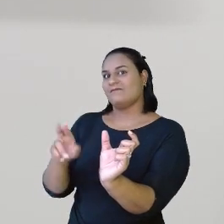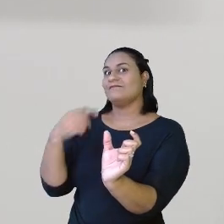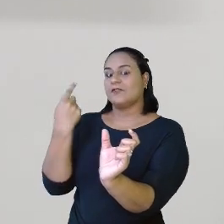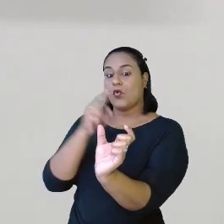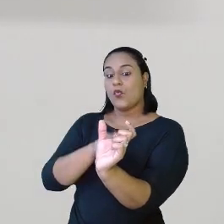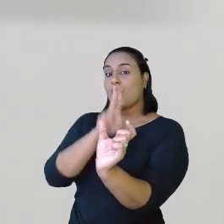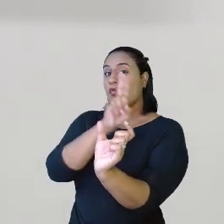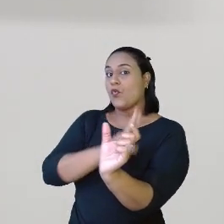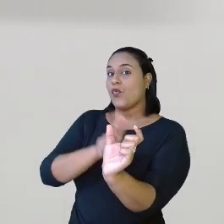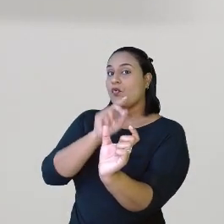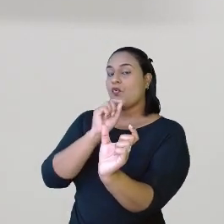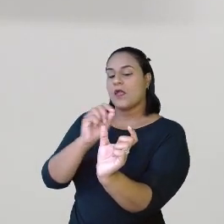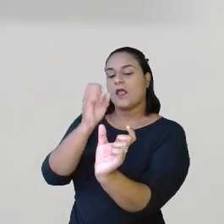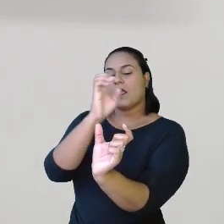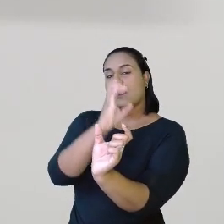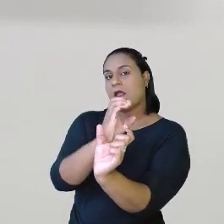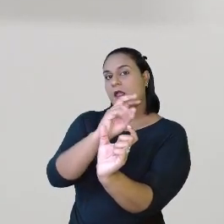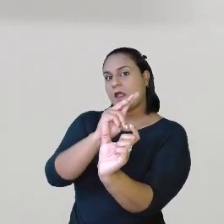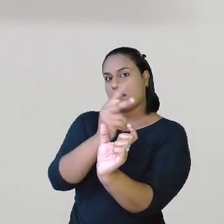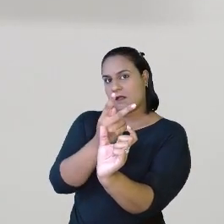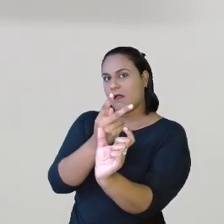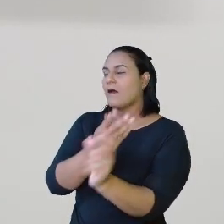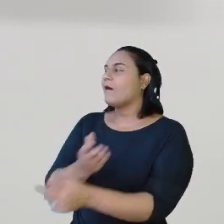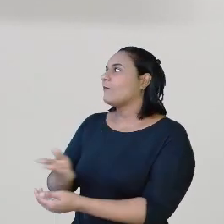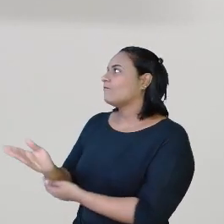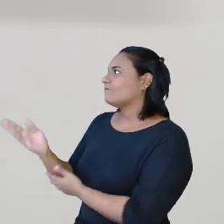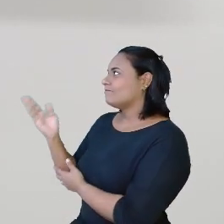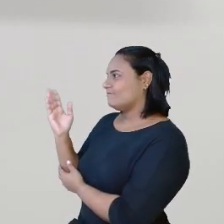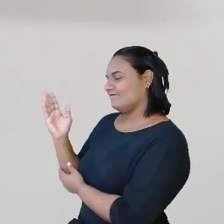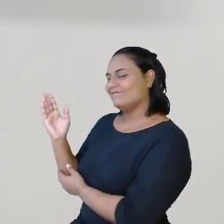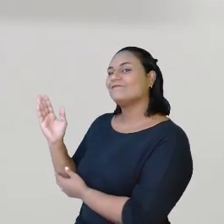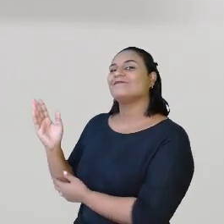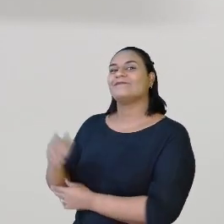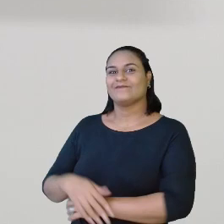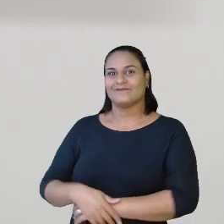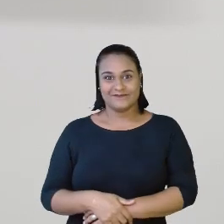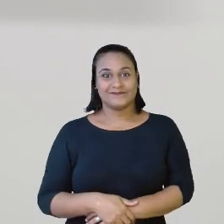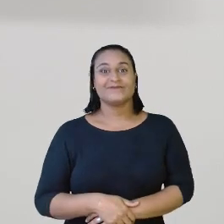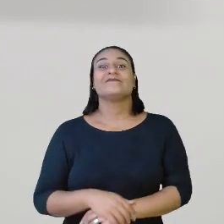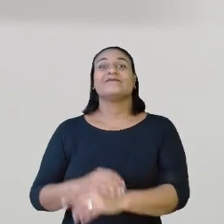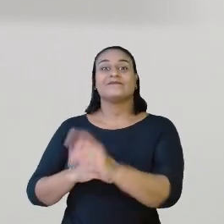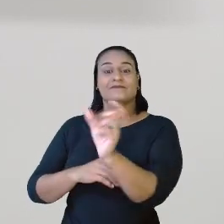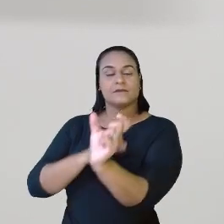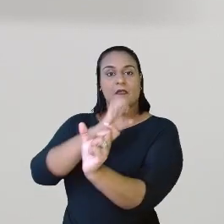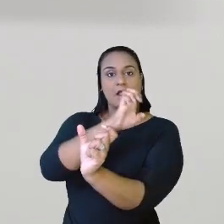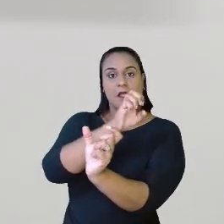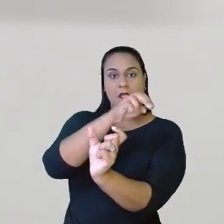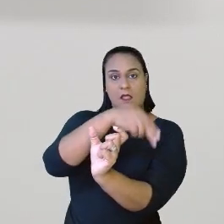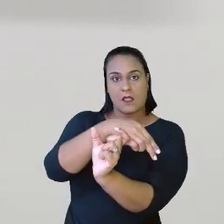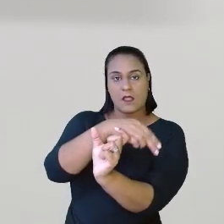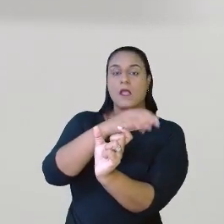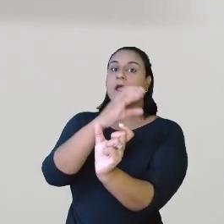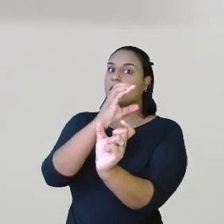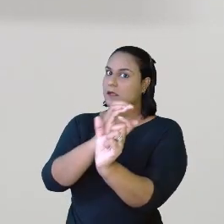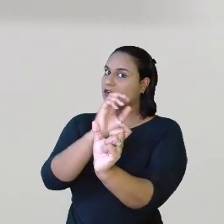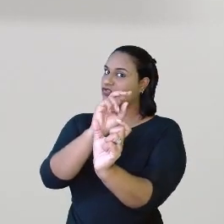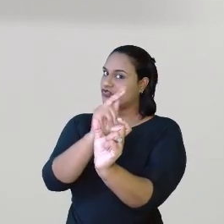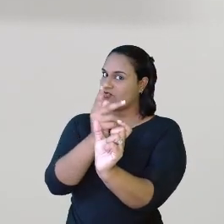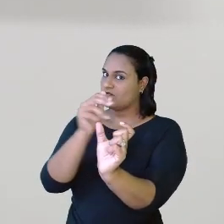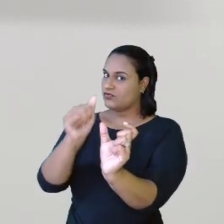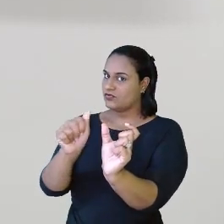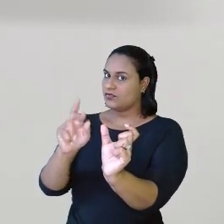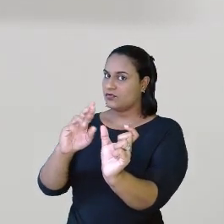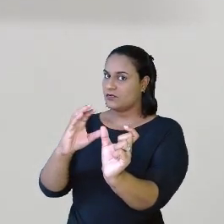Encharcar vem de charco. Charco é grafada com CH. Encharcar também vai ser grafada com